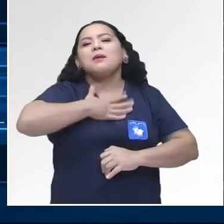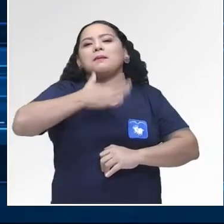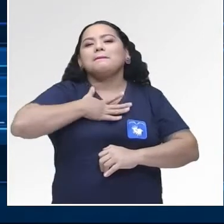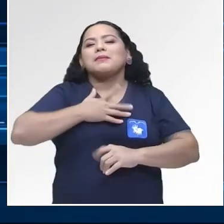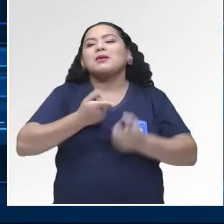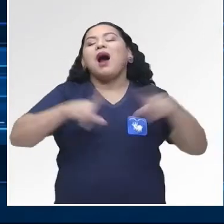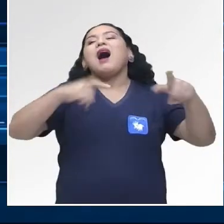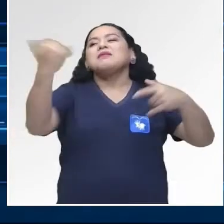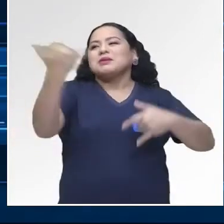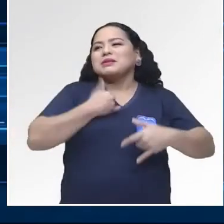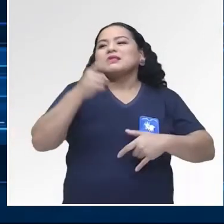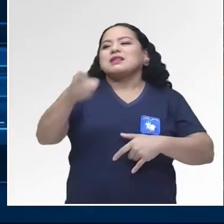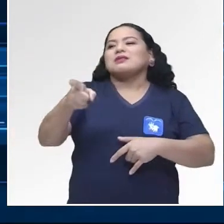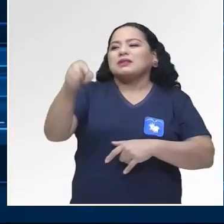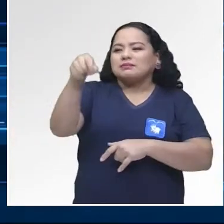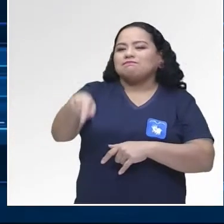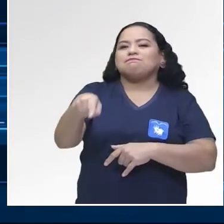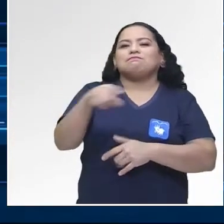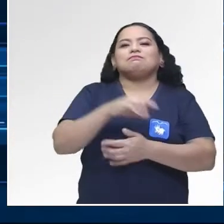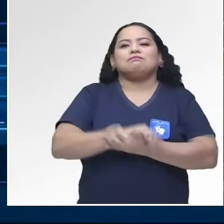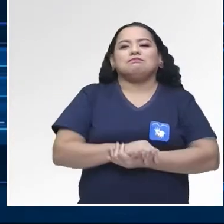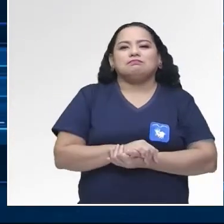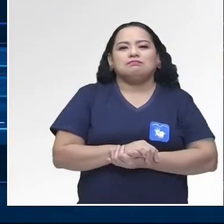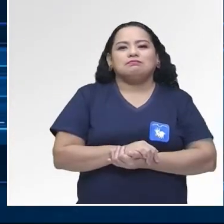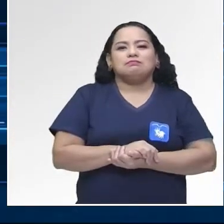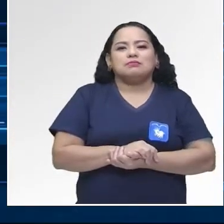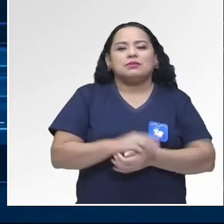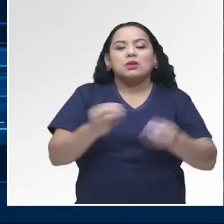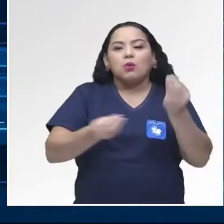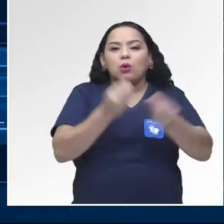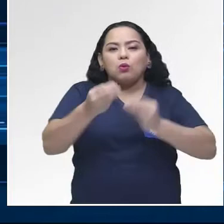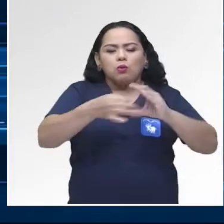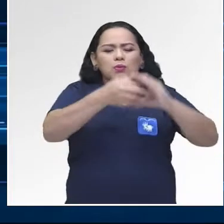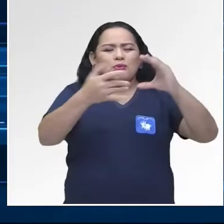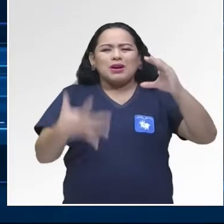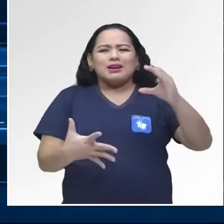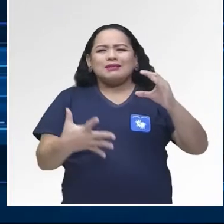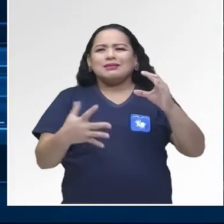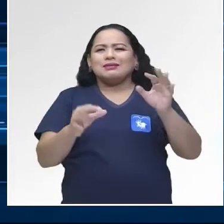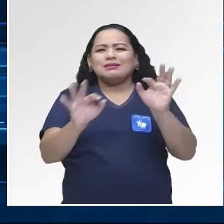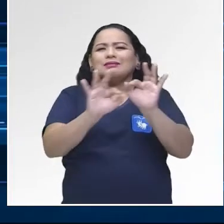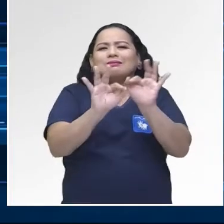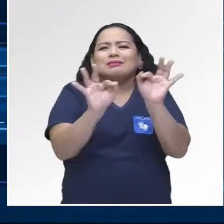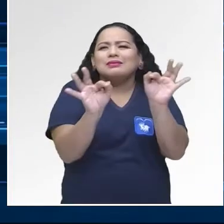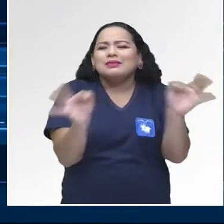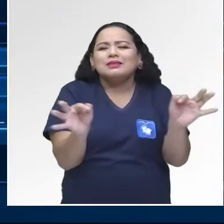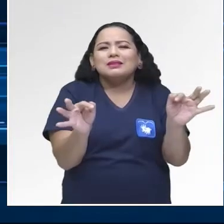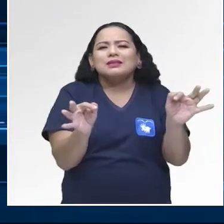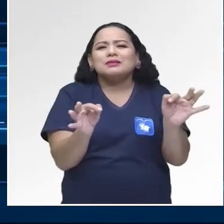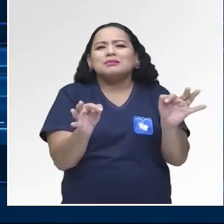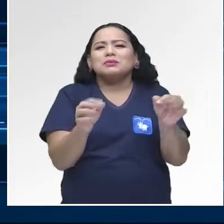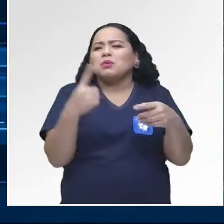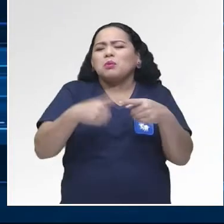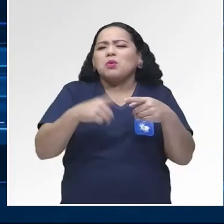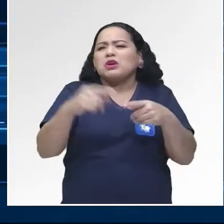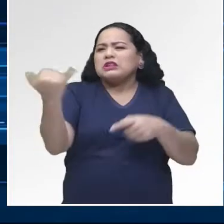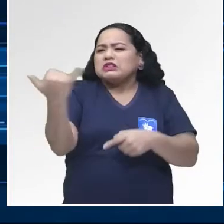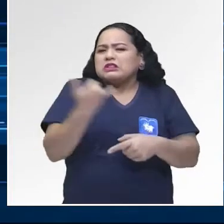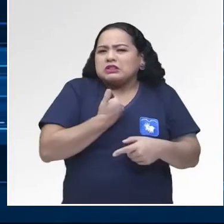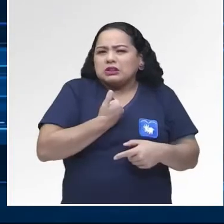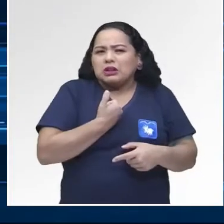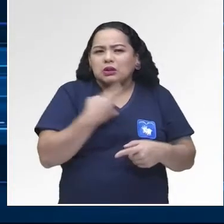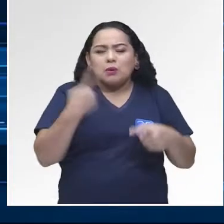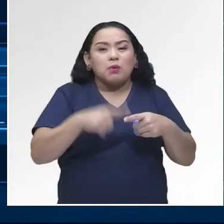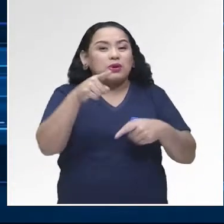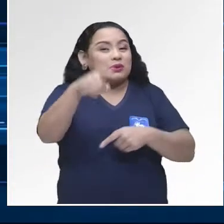me disseram que era assim. Então, é um caráter muito superficial. Não é porque te disseram, não é porque